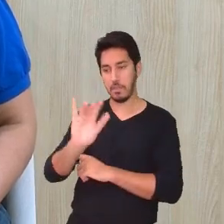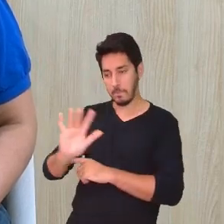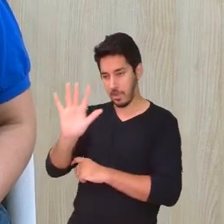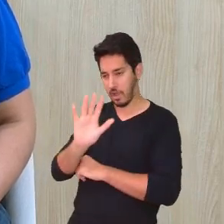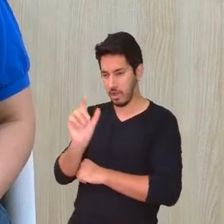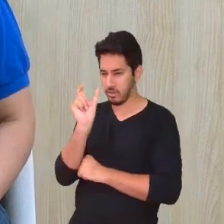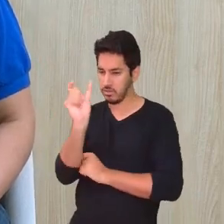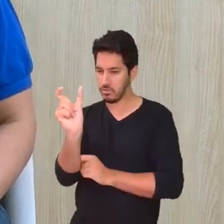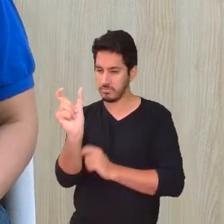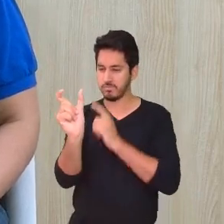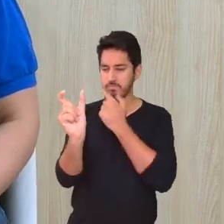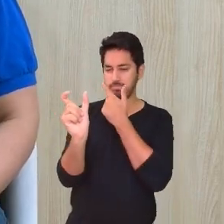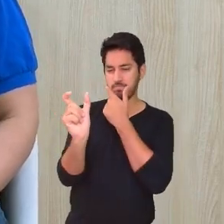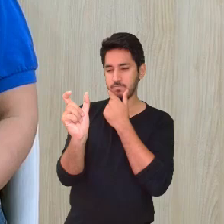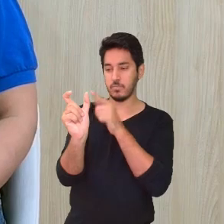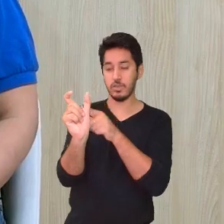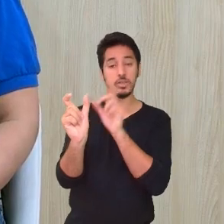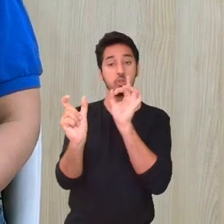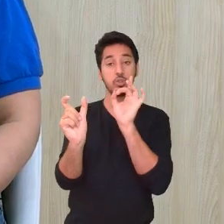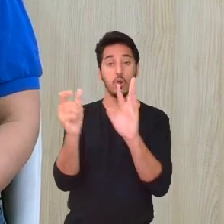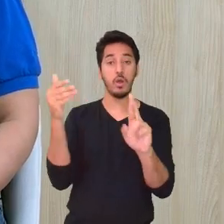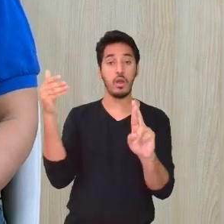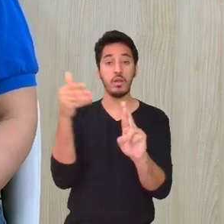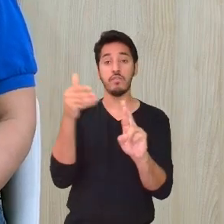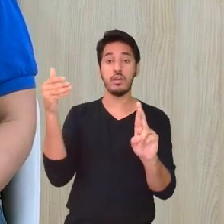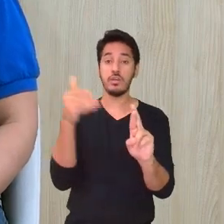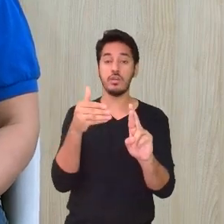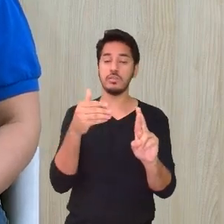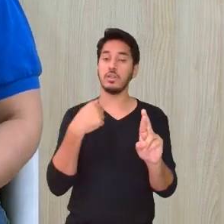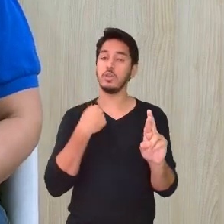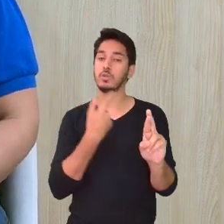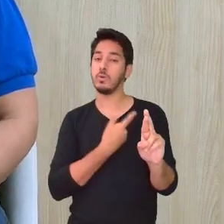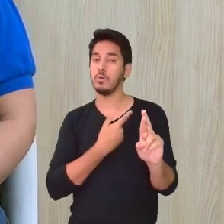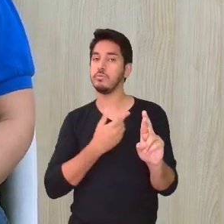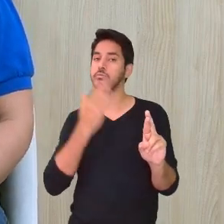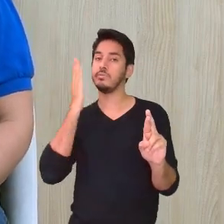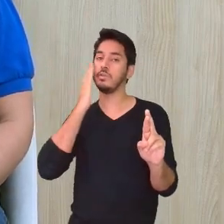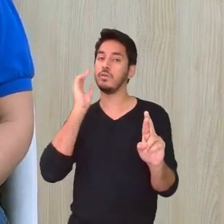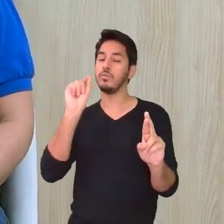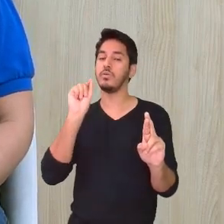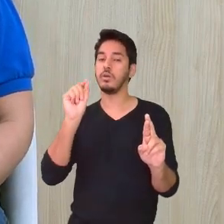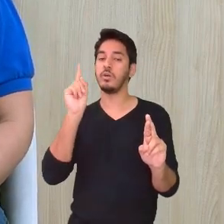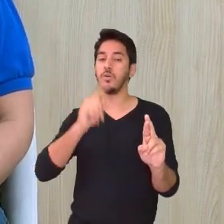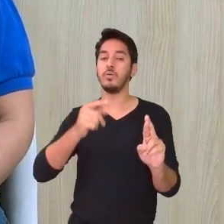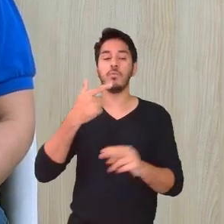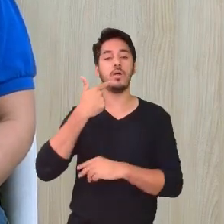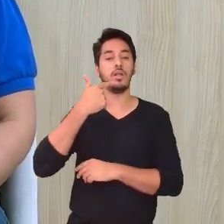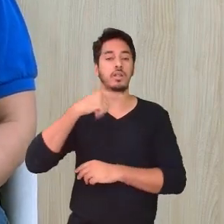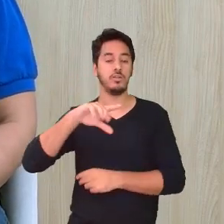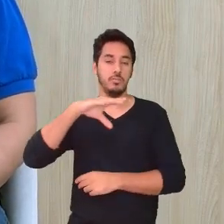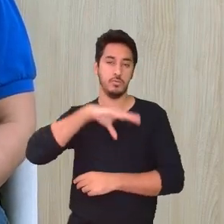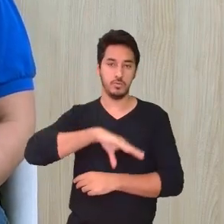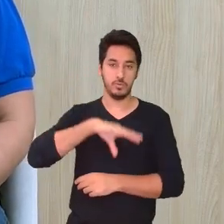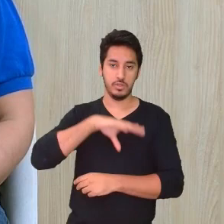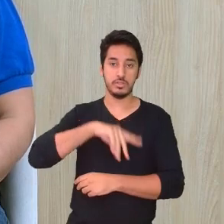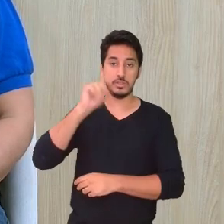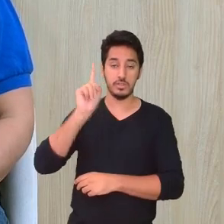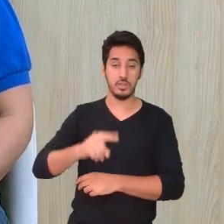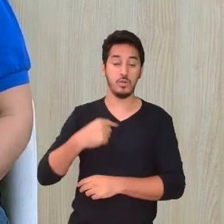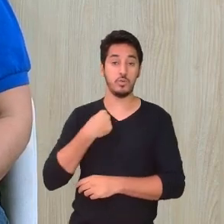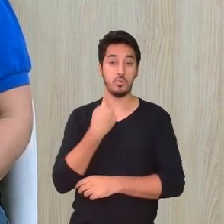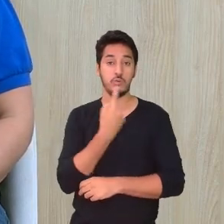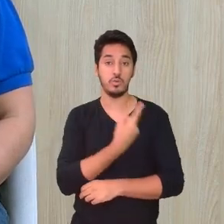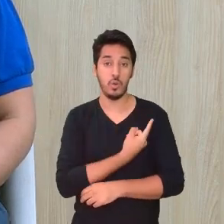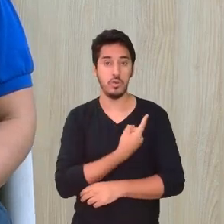ali apenas para fazer referência a algo que a gente entende como língua portuguesa, que é o idioma que a